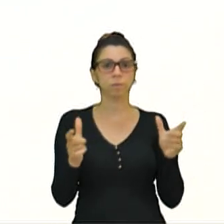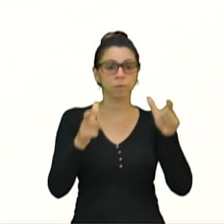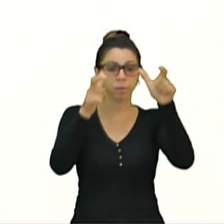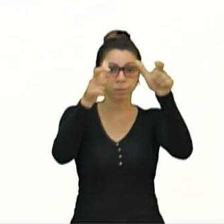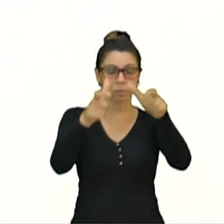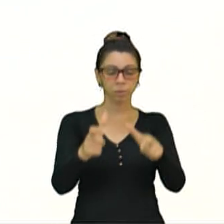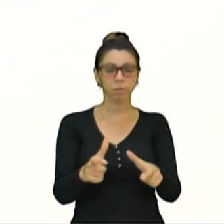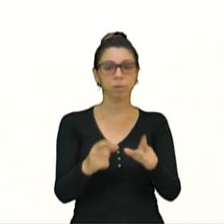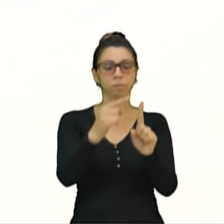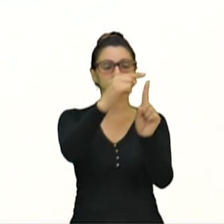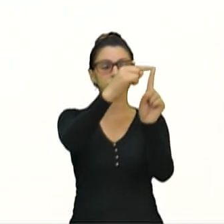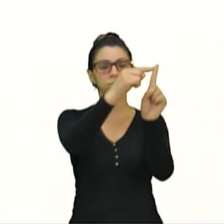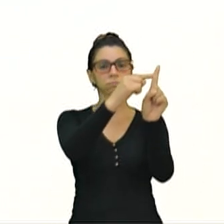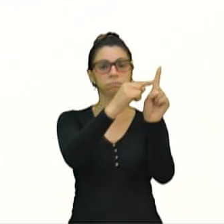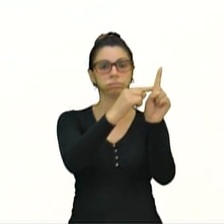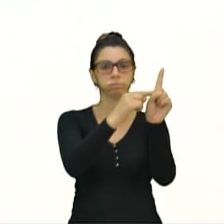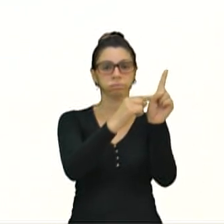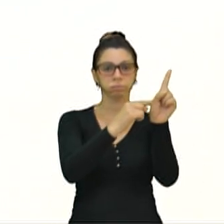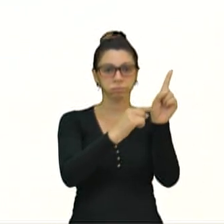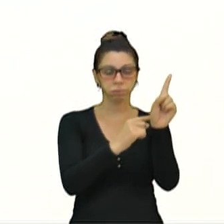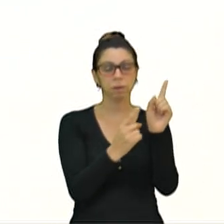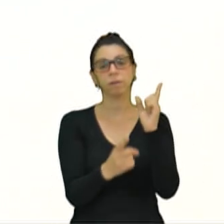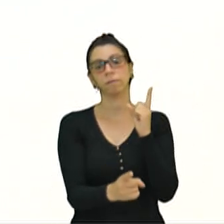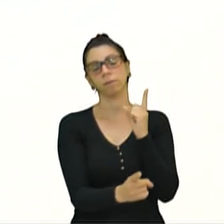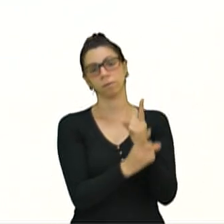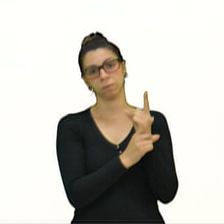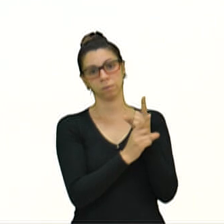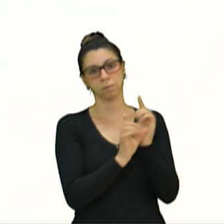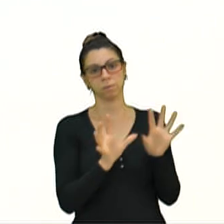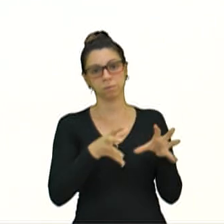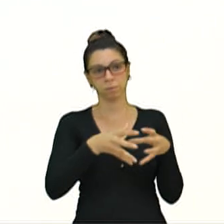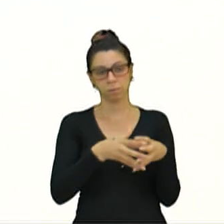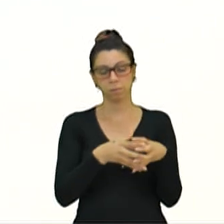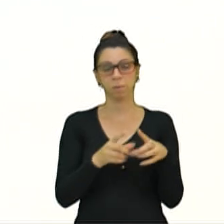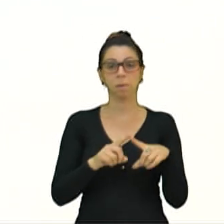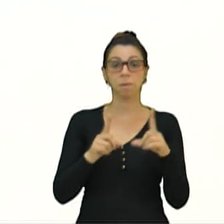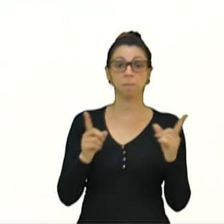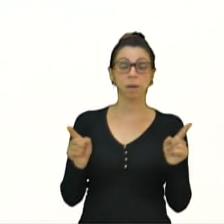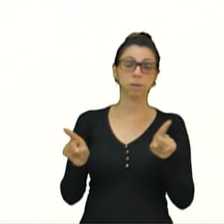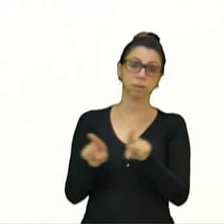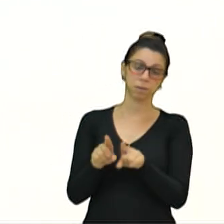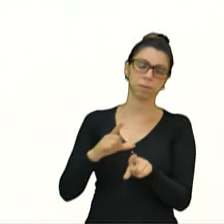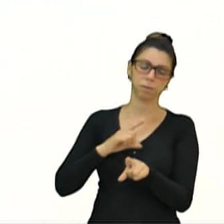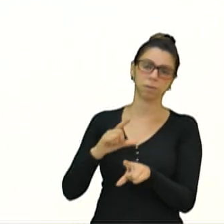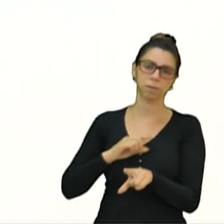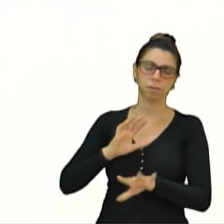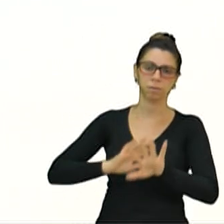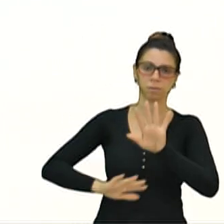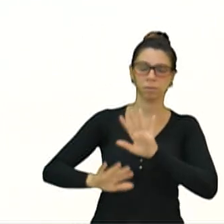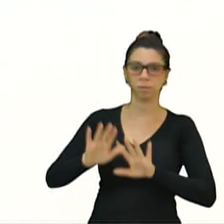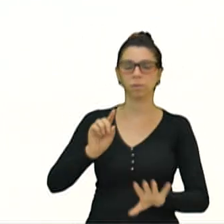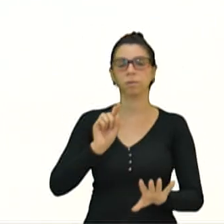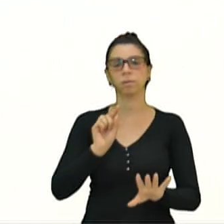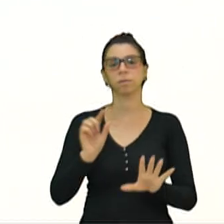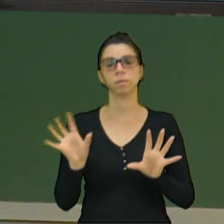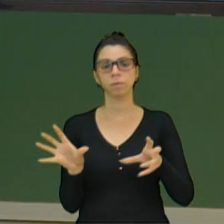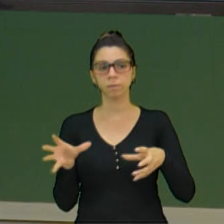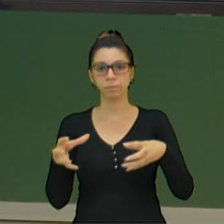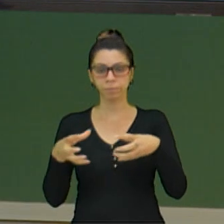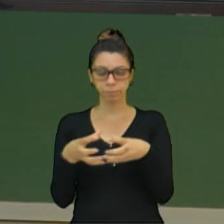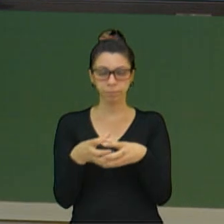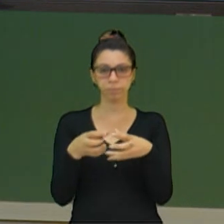ter baixas temperaturas, é onde você vai encontrar esse grupo. Mas a gente viu que tem uma exceção, que é o grupo que tem